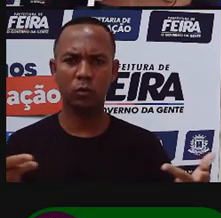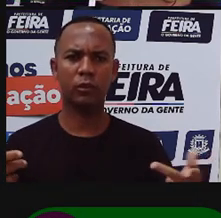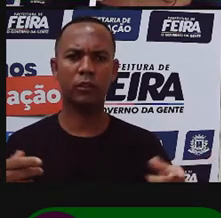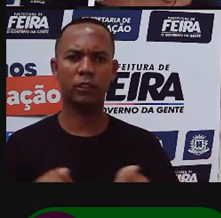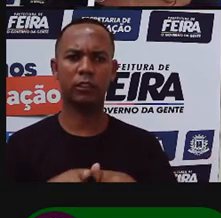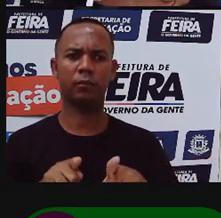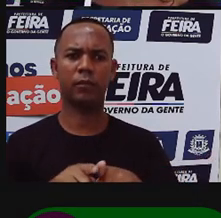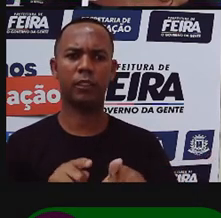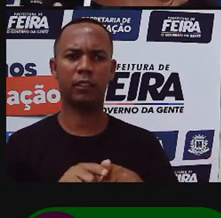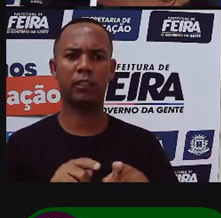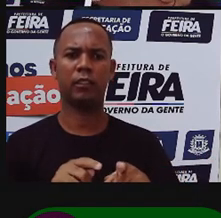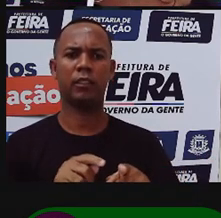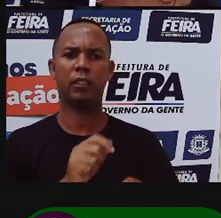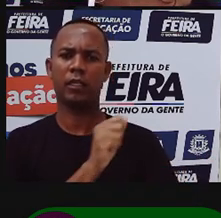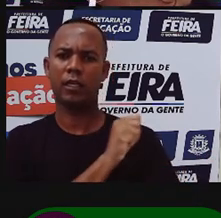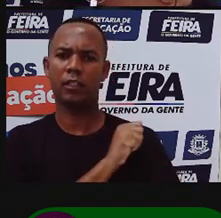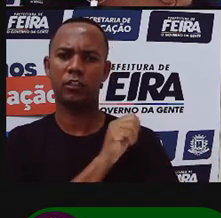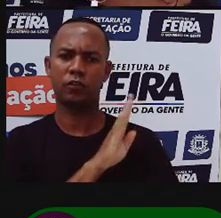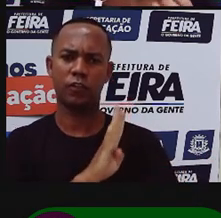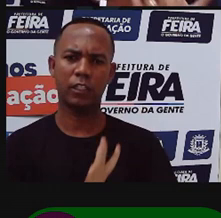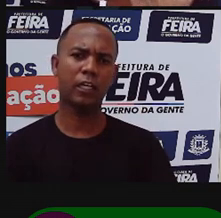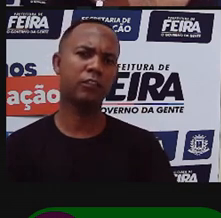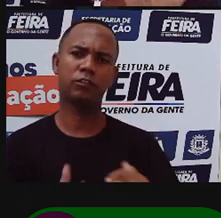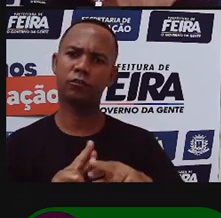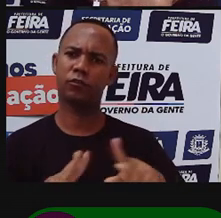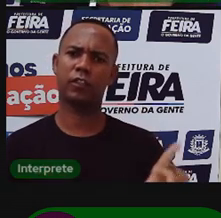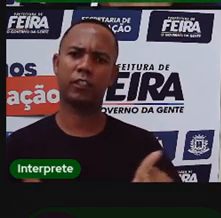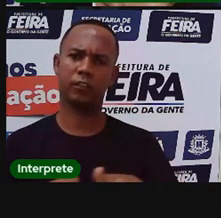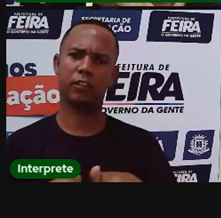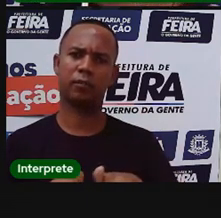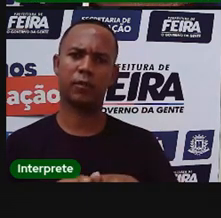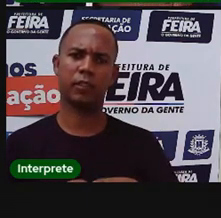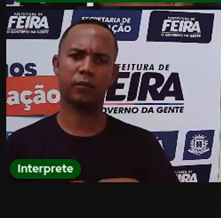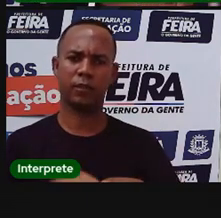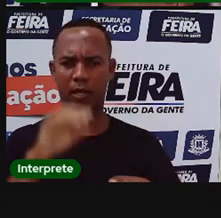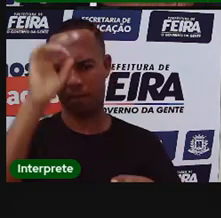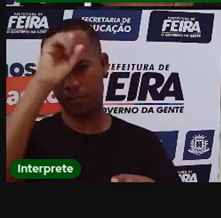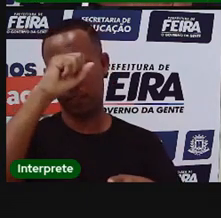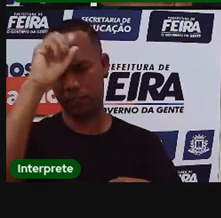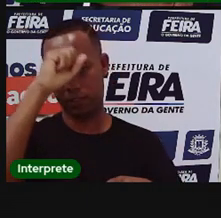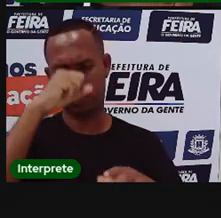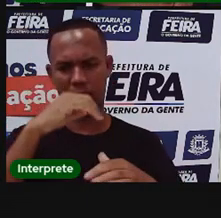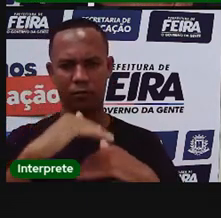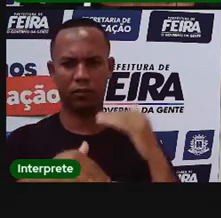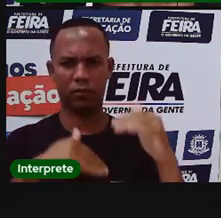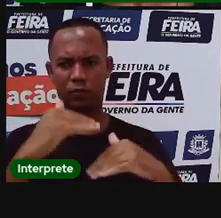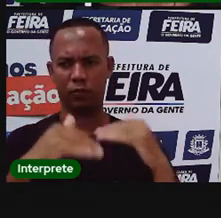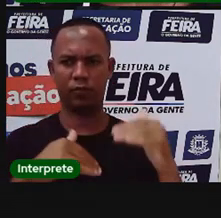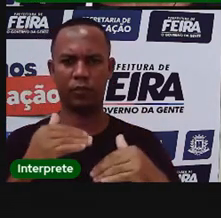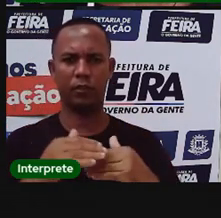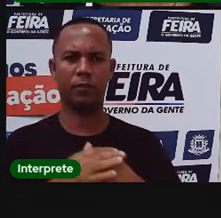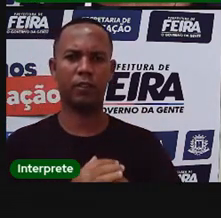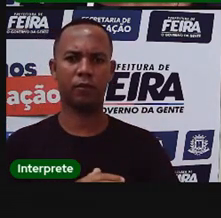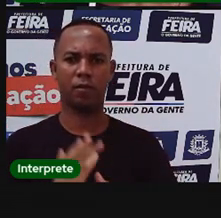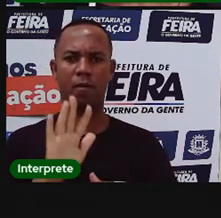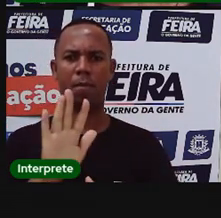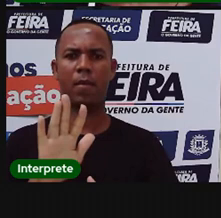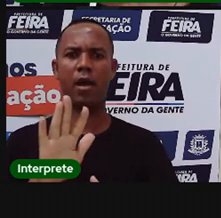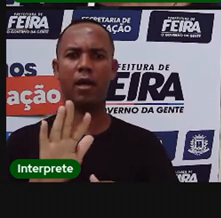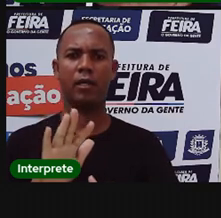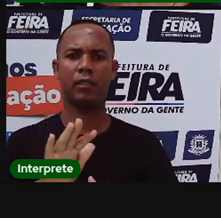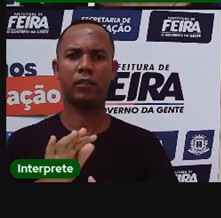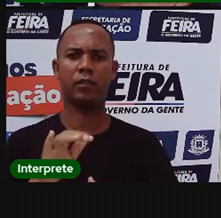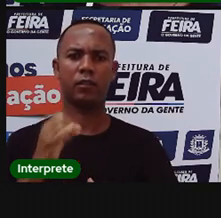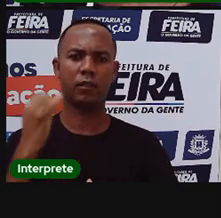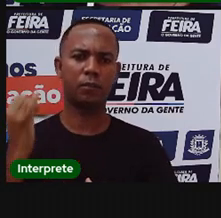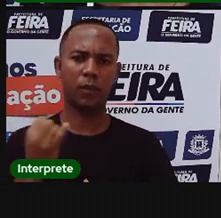as atividades para a gente aprender cada vez mais. Então, darkness não é obrigatório, mas o